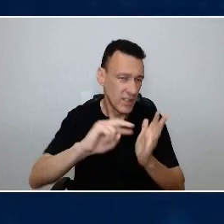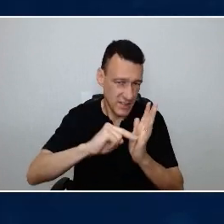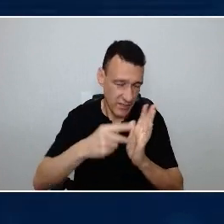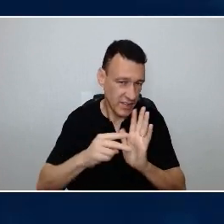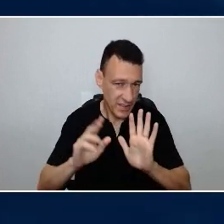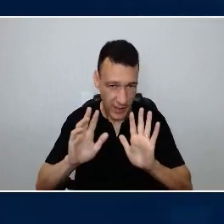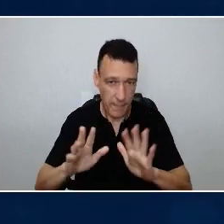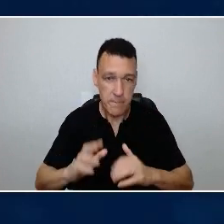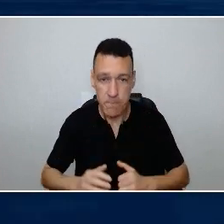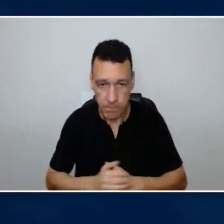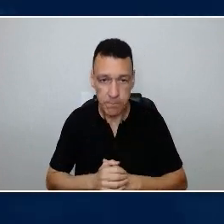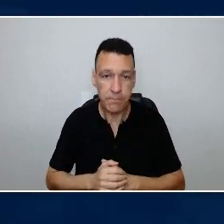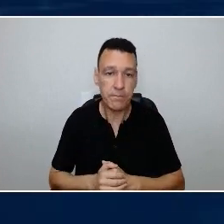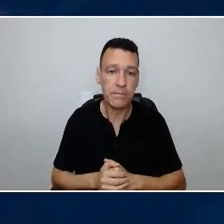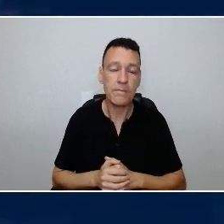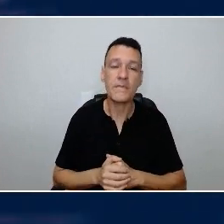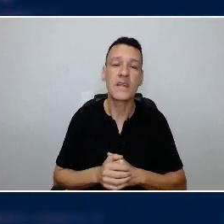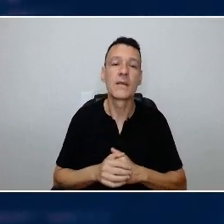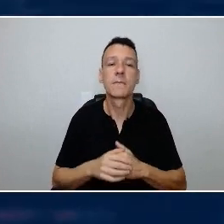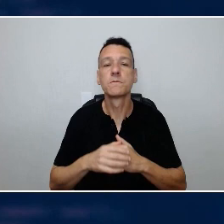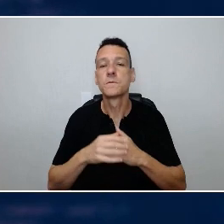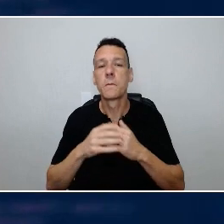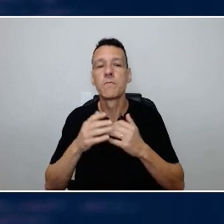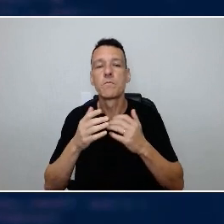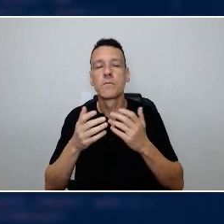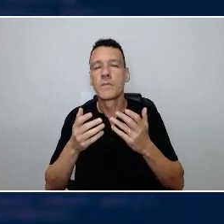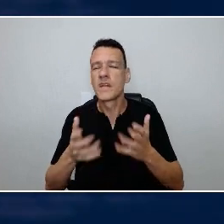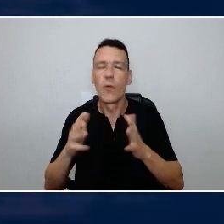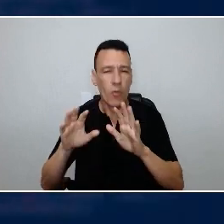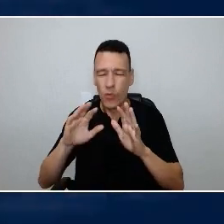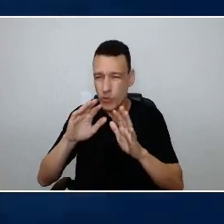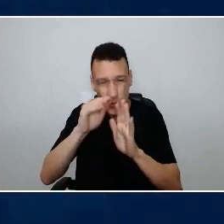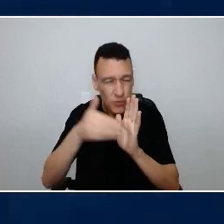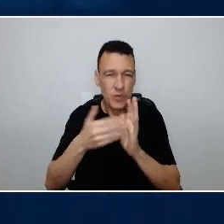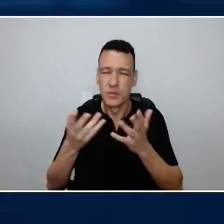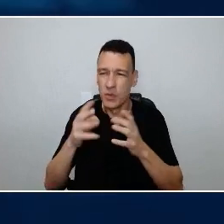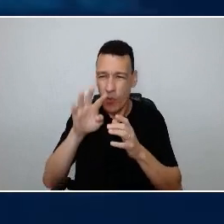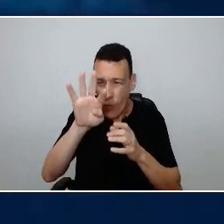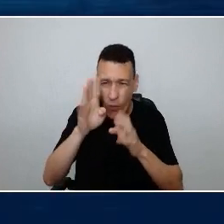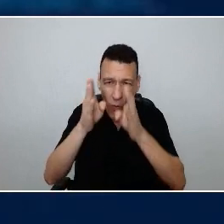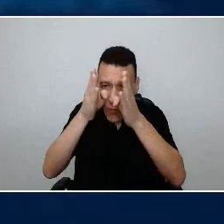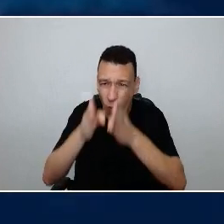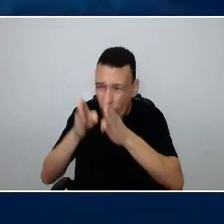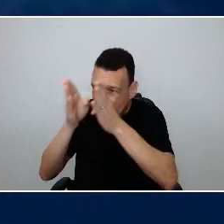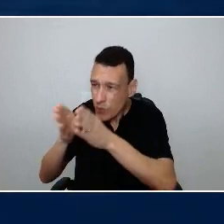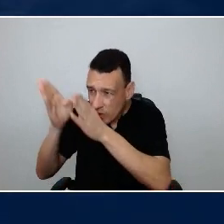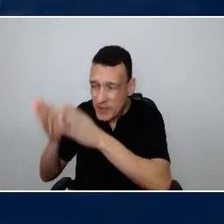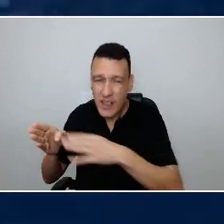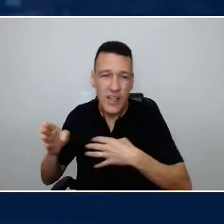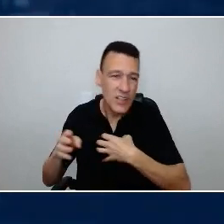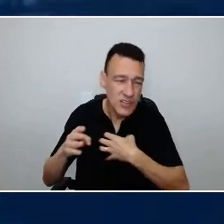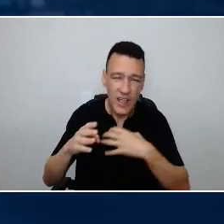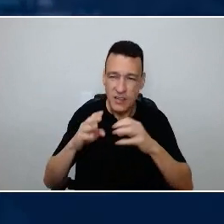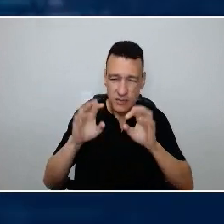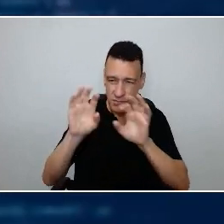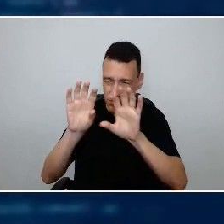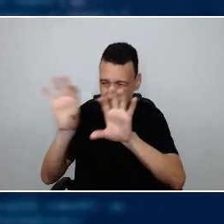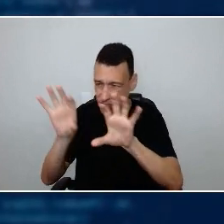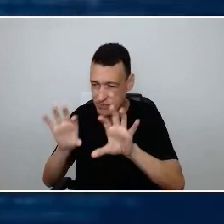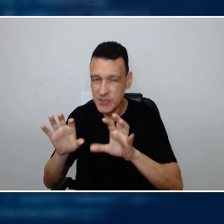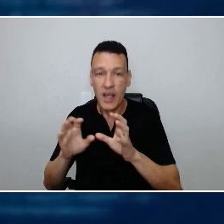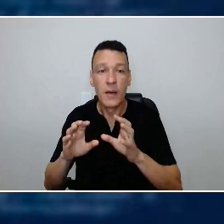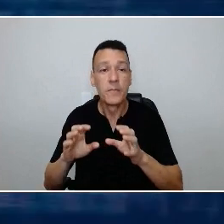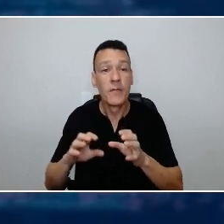cenário de que você tem índice para tudo quanto é coluna tudo quanto é jeito e geralmente você não precisa é salvo casos